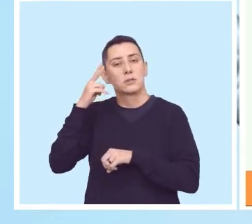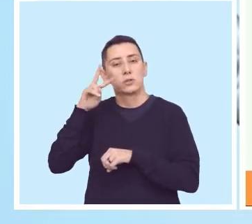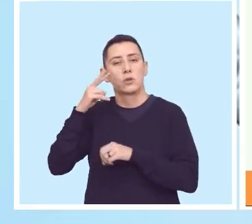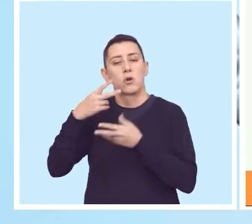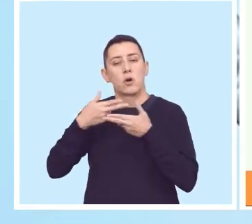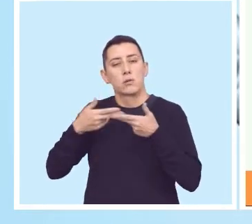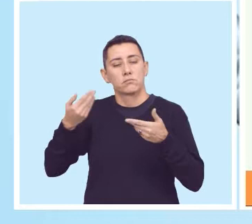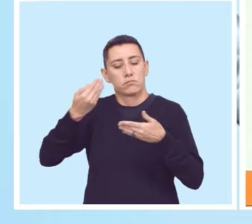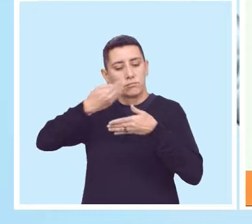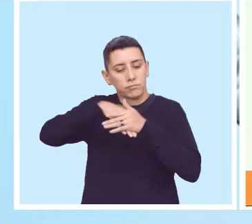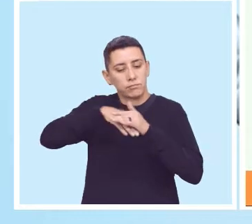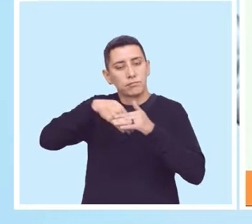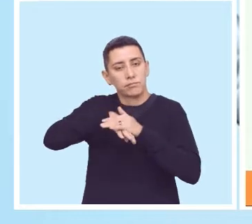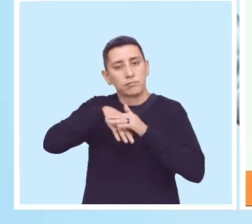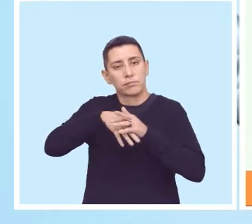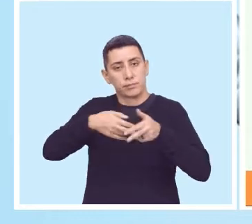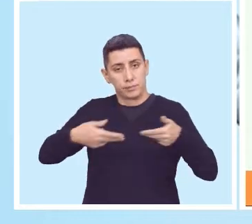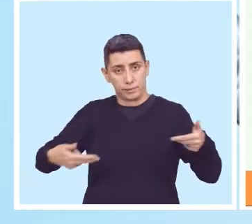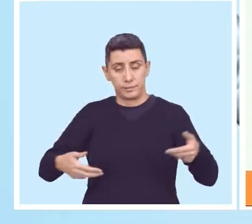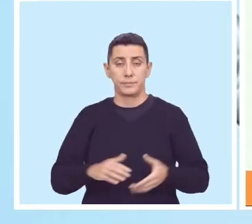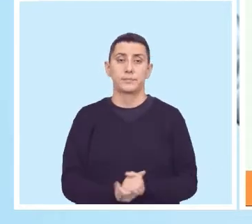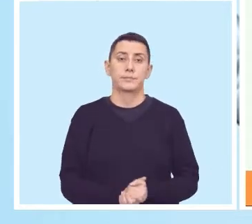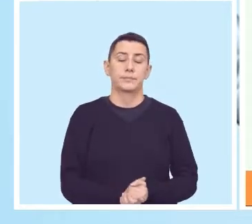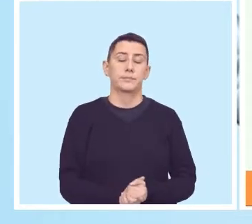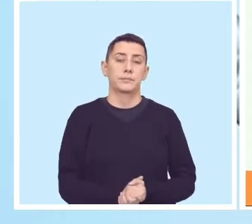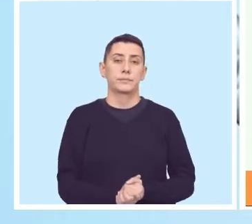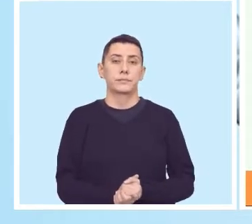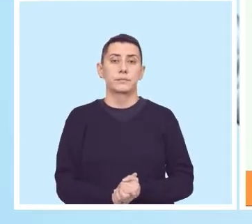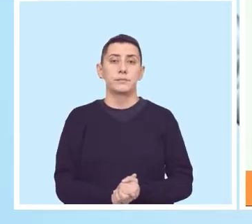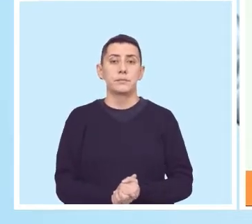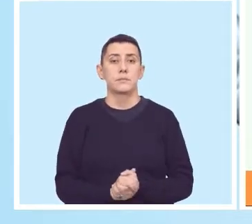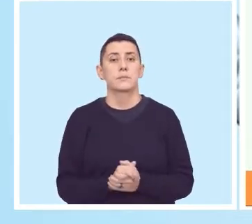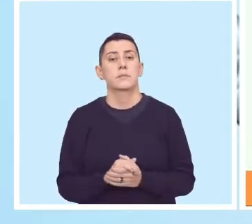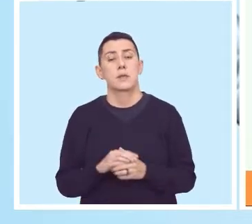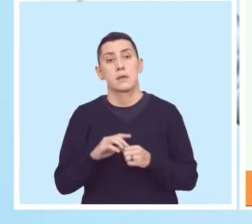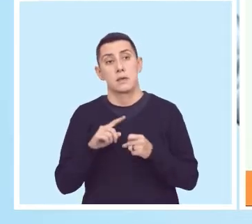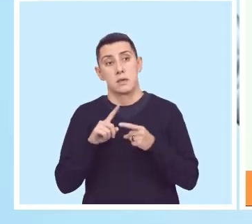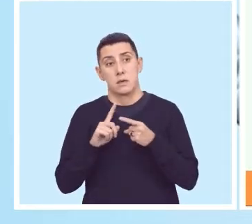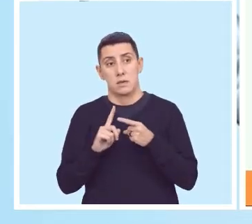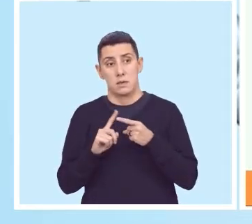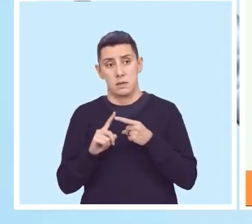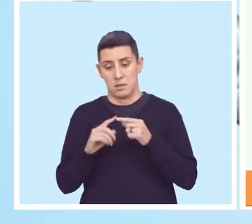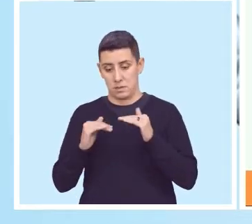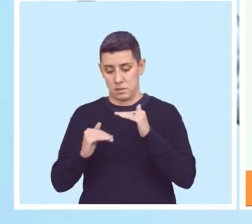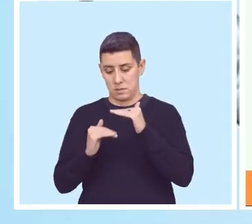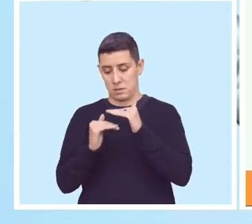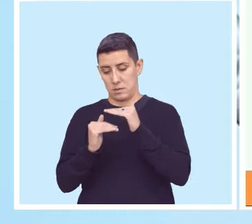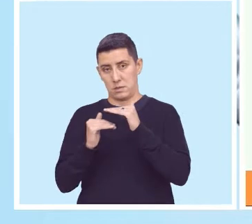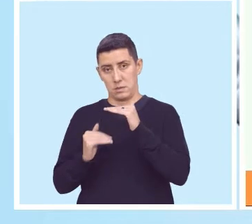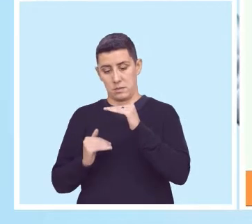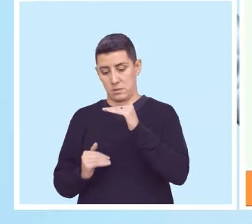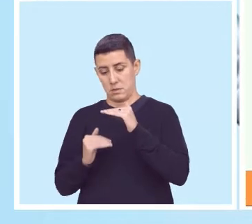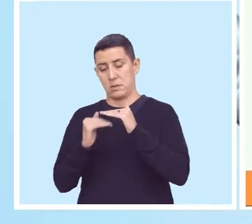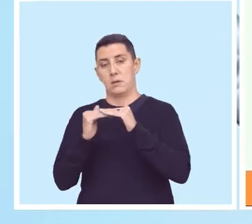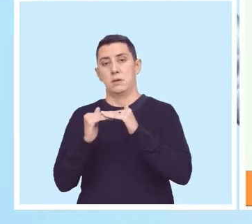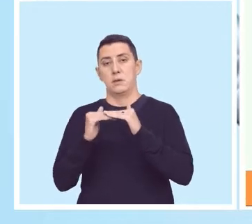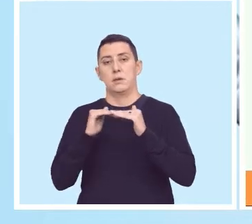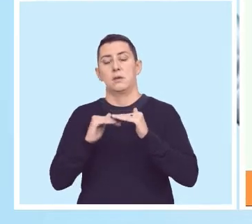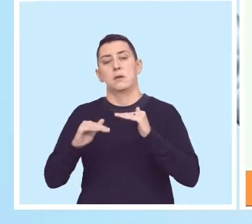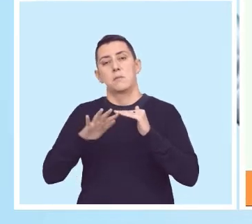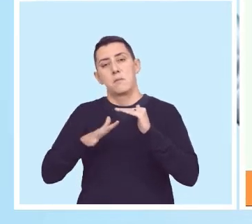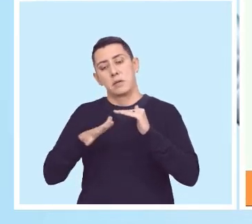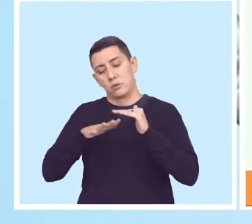objetos. Então, nesse primeiro momento aqui, ou nessa parte aqui intermediária da nossa